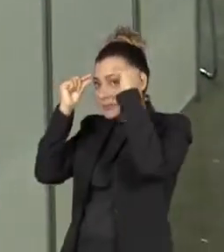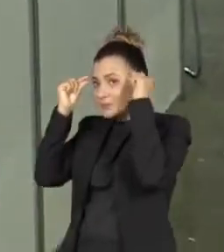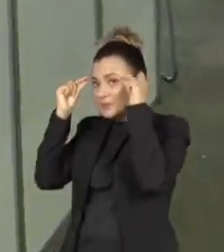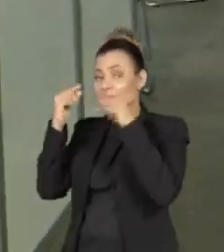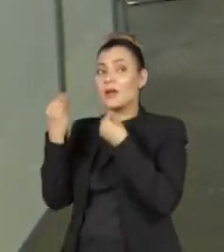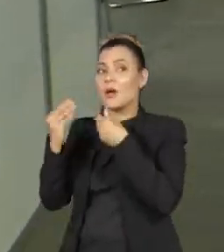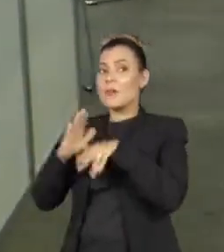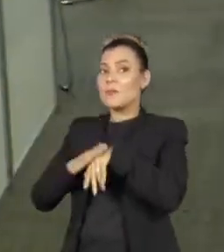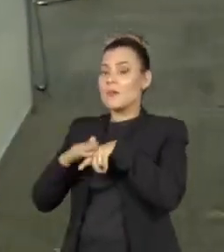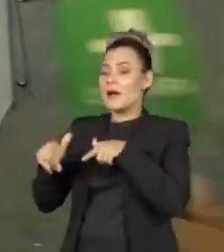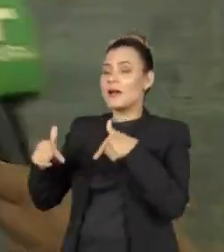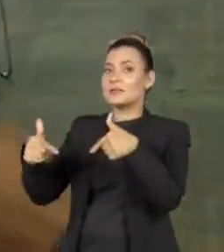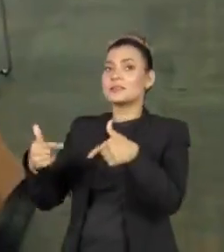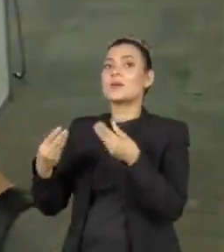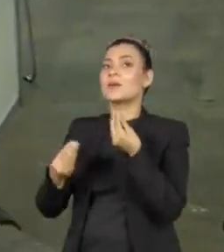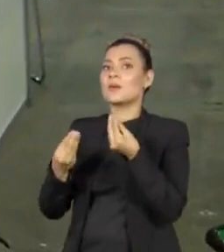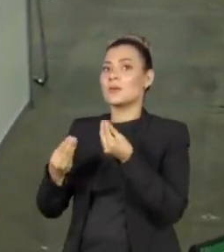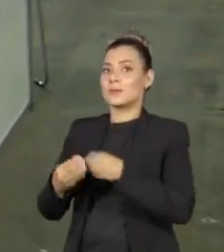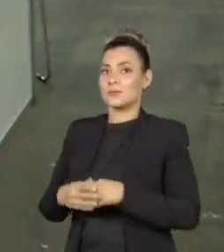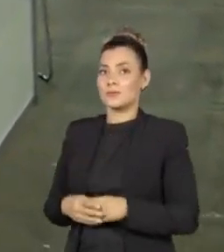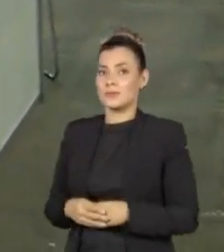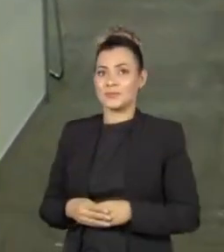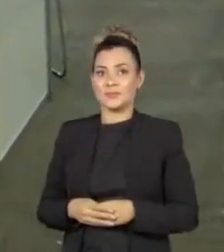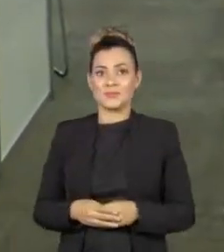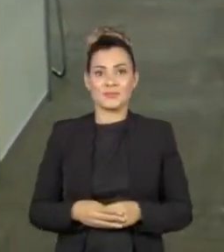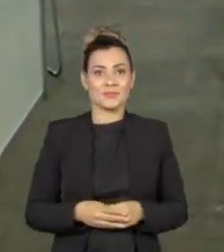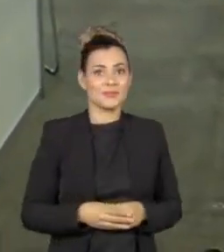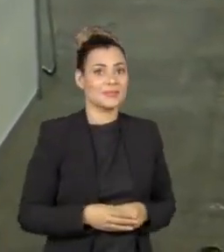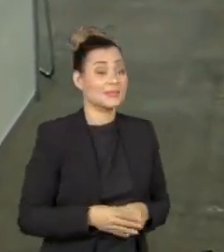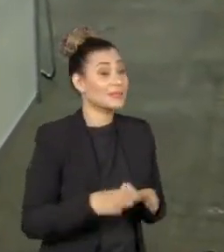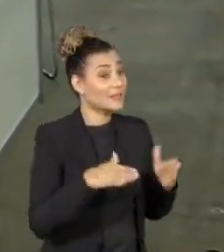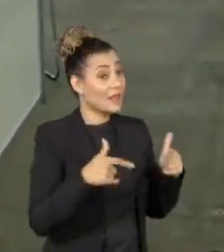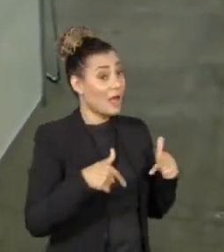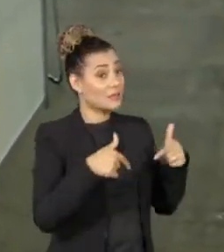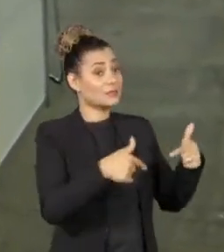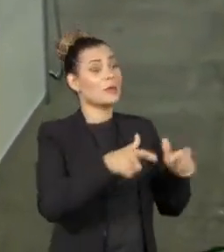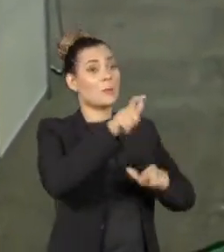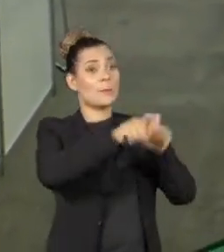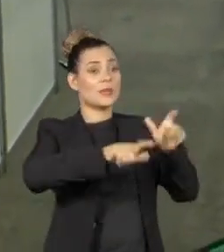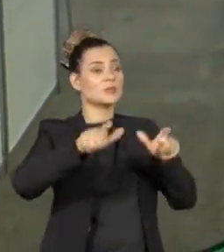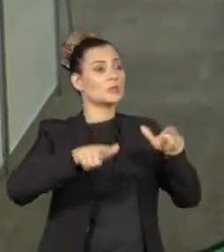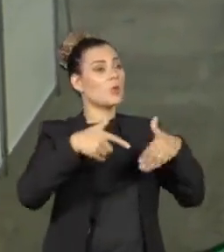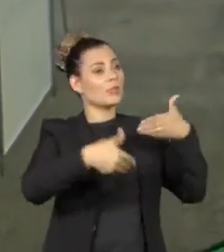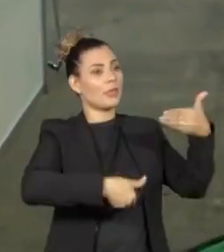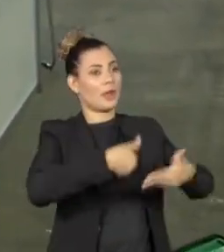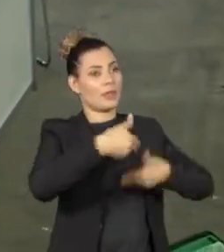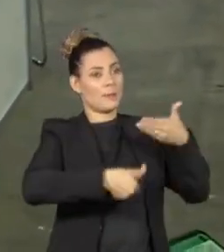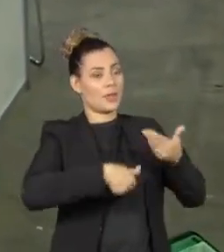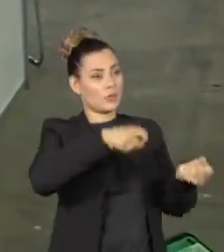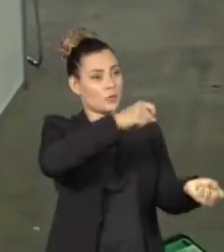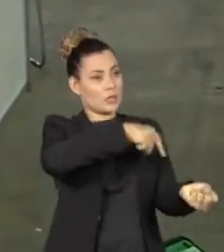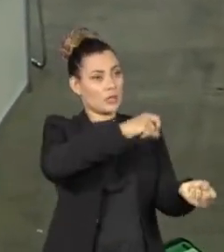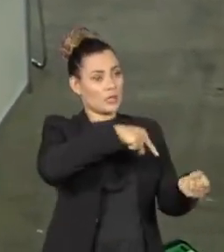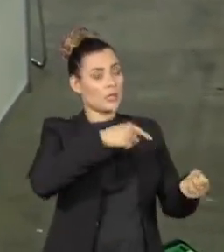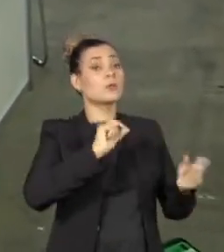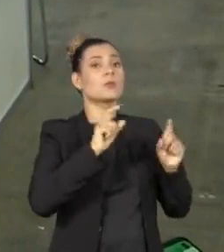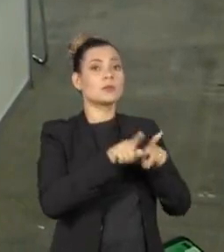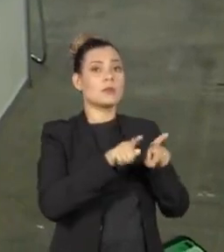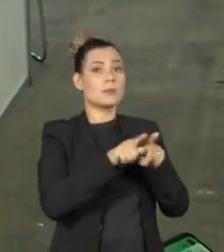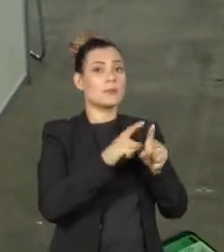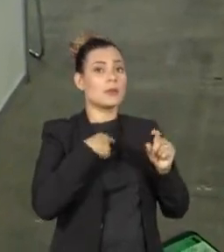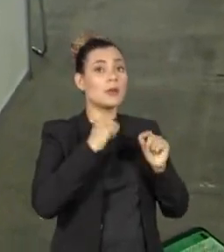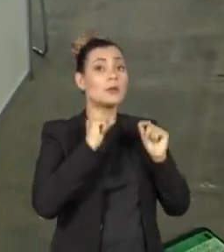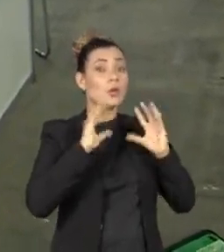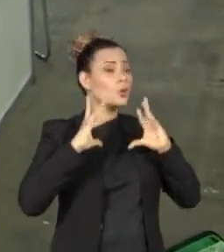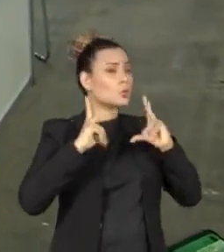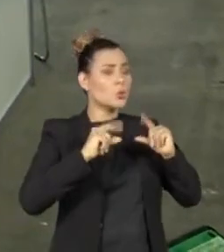essa ação, a quem serve. Com essa ação, a gente atende pacientes oncológicas que fizeram quimioterapia, perderam todos os pelos